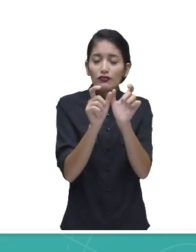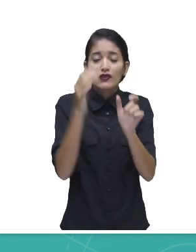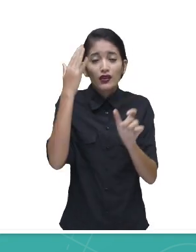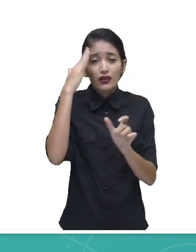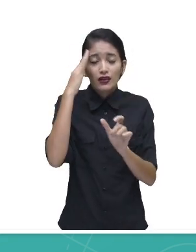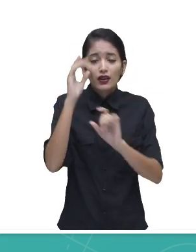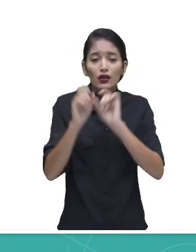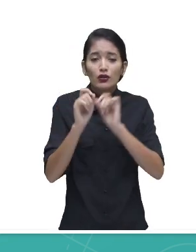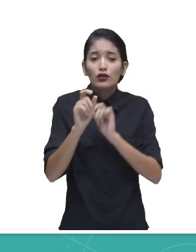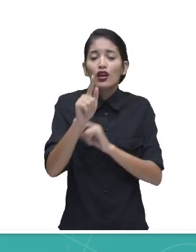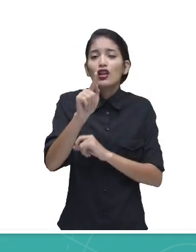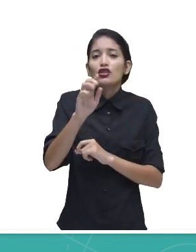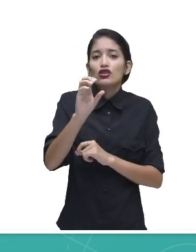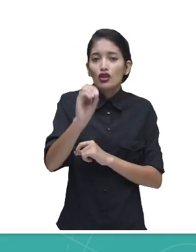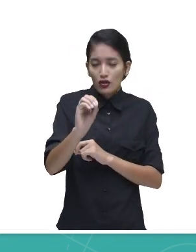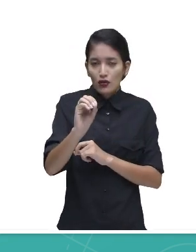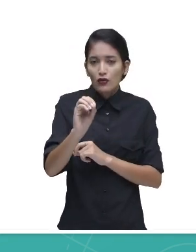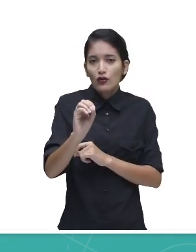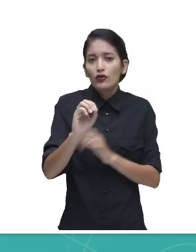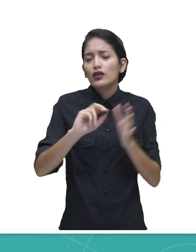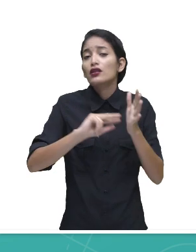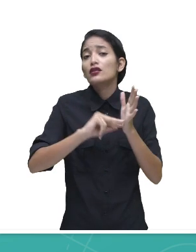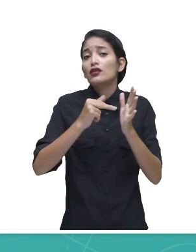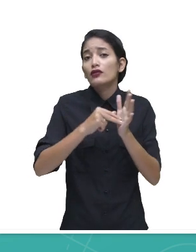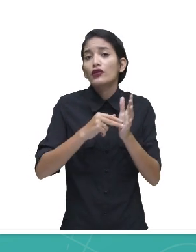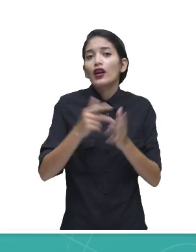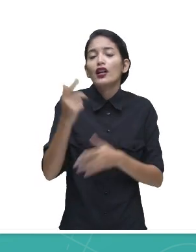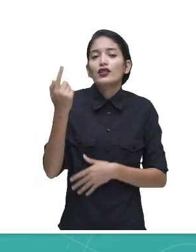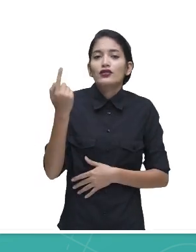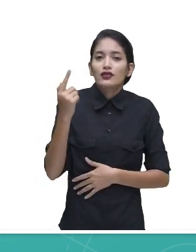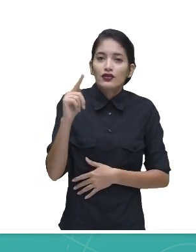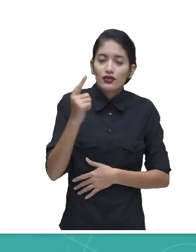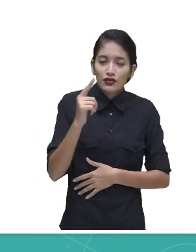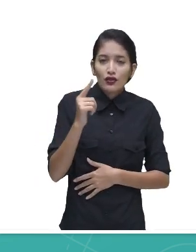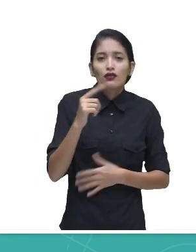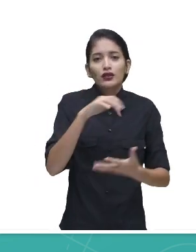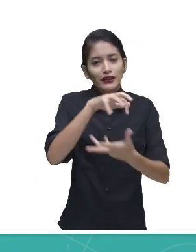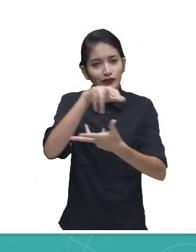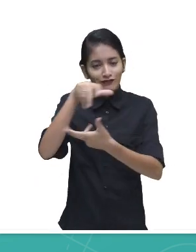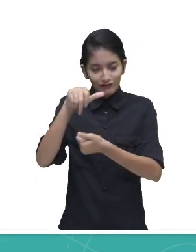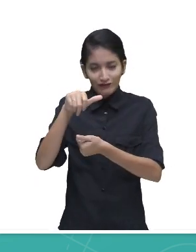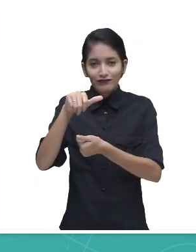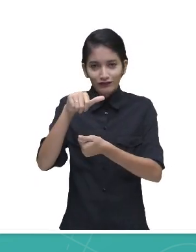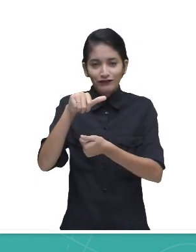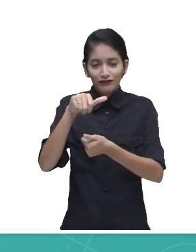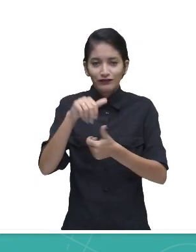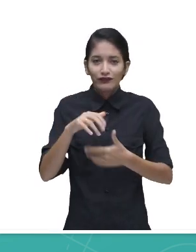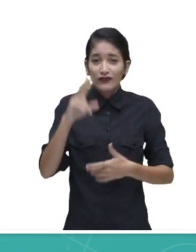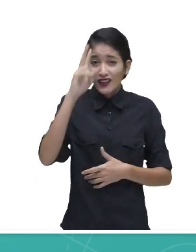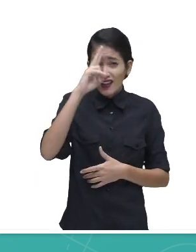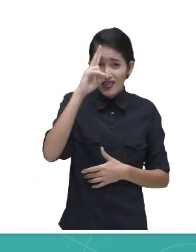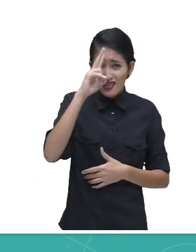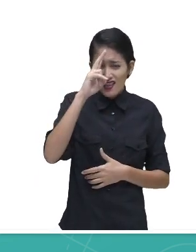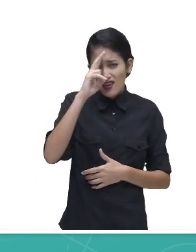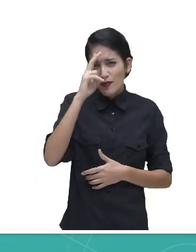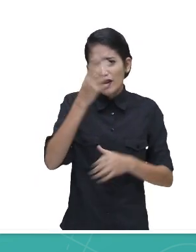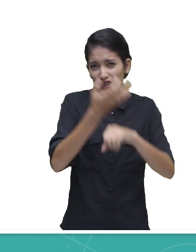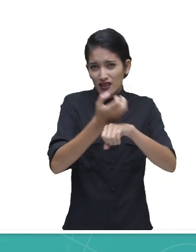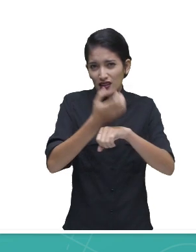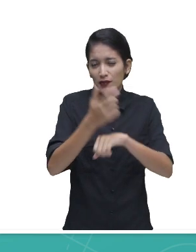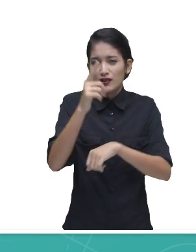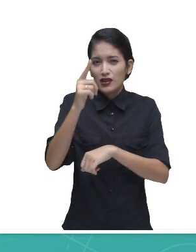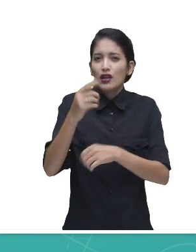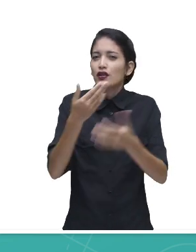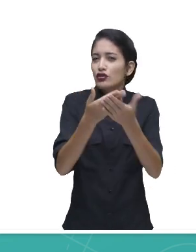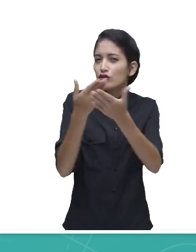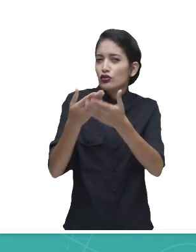tem gel. Gel significa o quê, gente? Terra. Lembrem de geografia, o estudo da